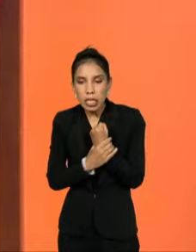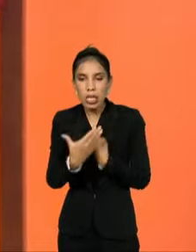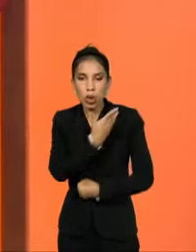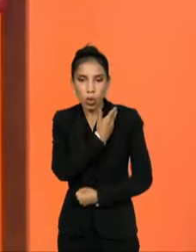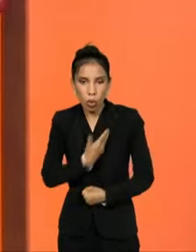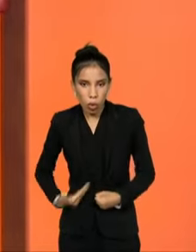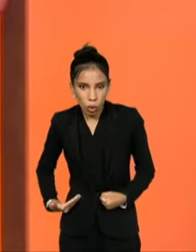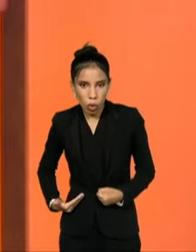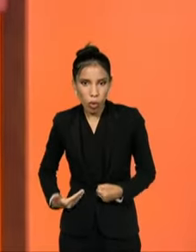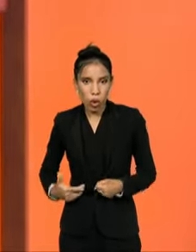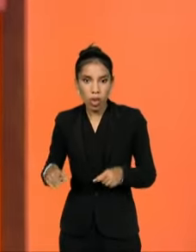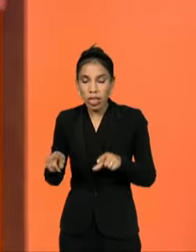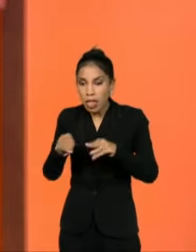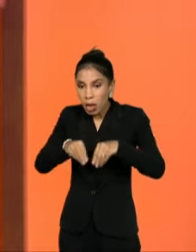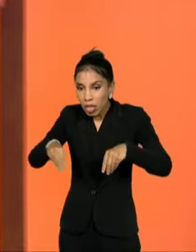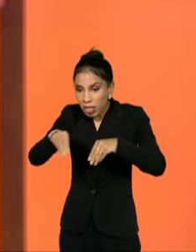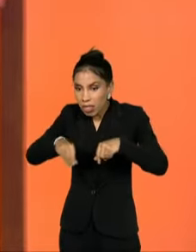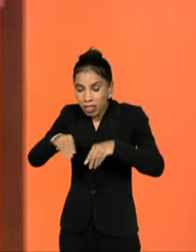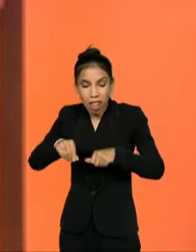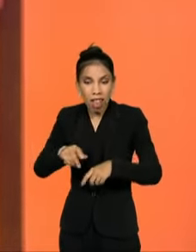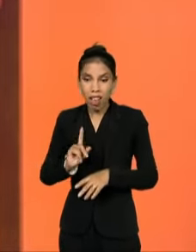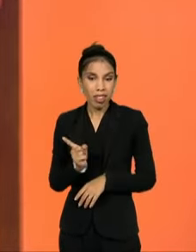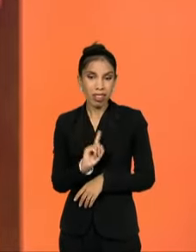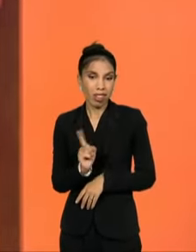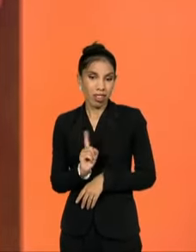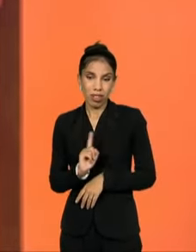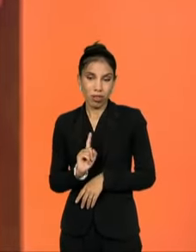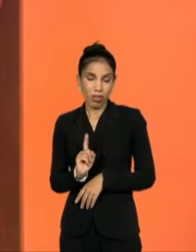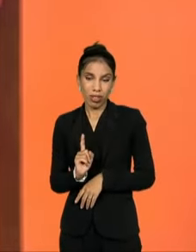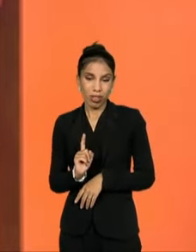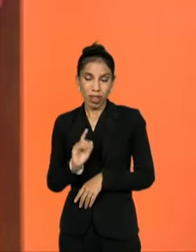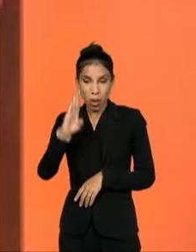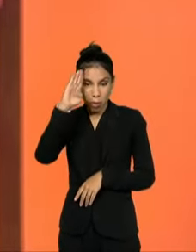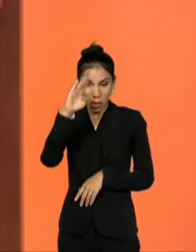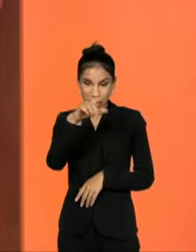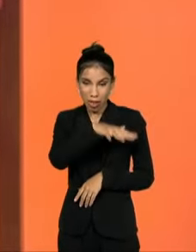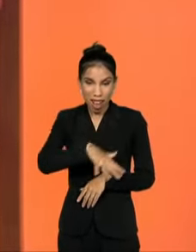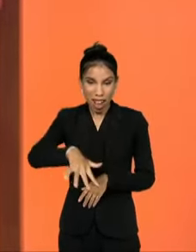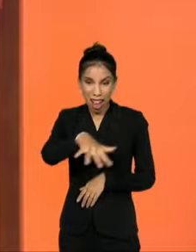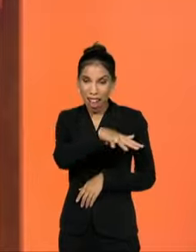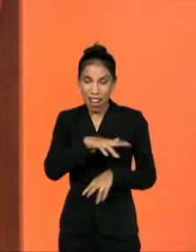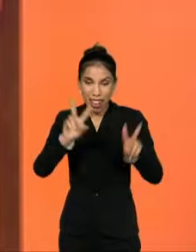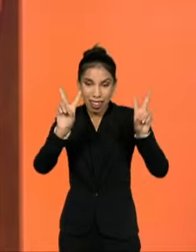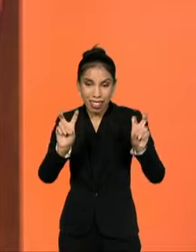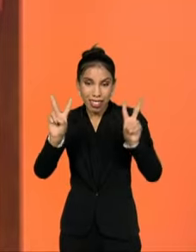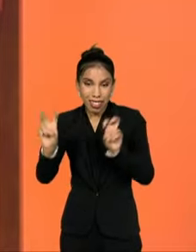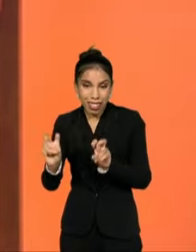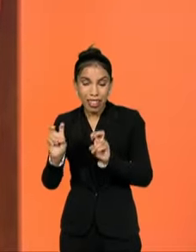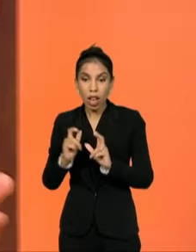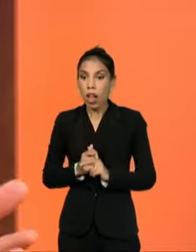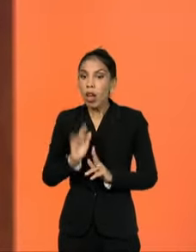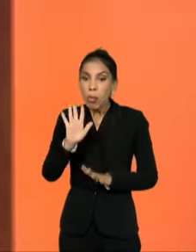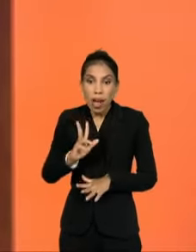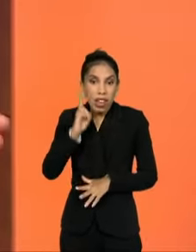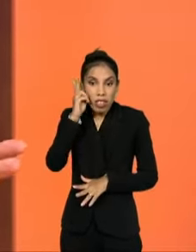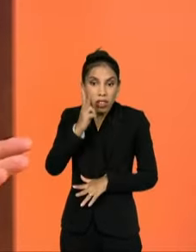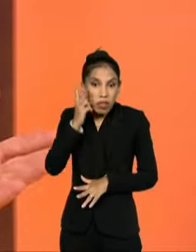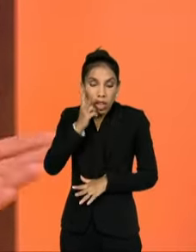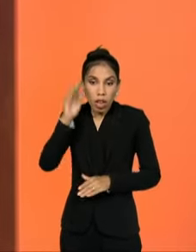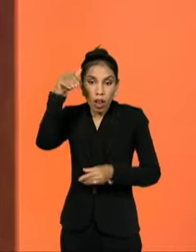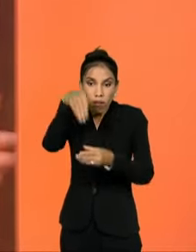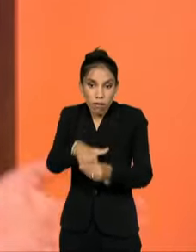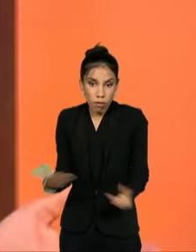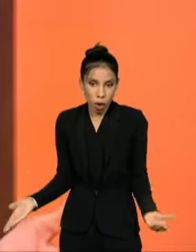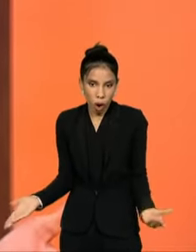e loteamento de terra? Não. O mandato dela não tinha prioridade desses temas. Mas um parlamentar vota no que aparece.